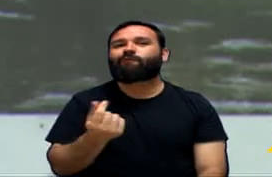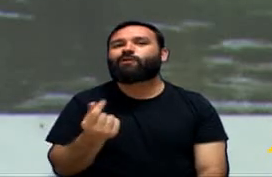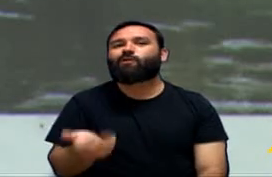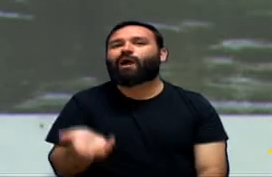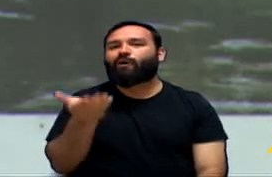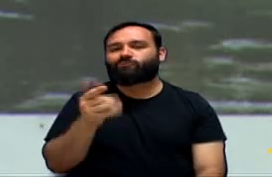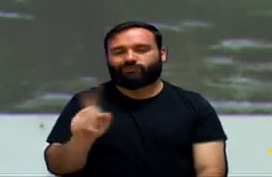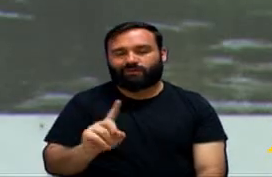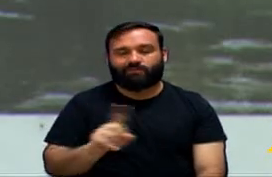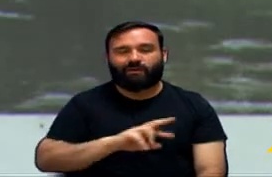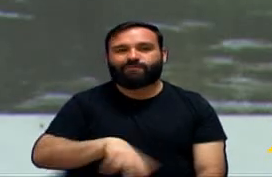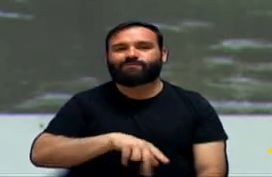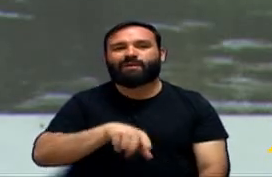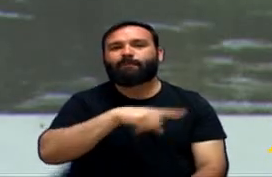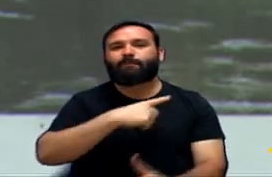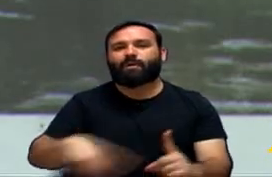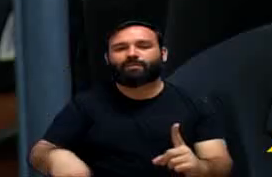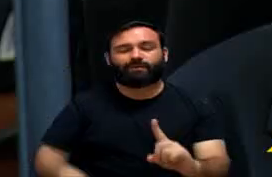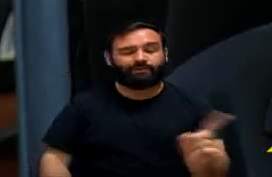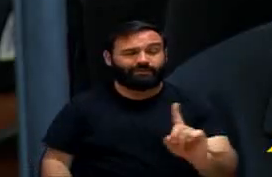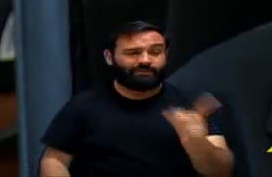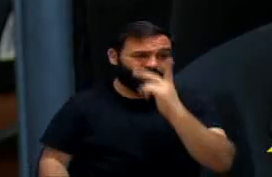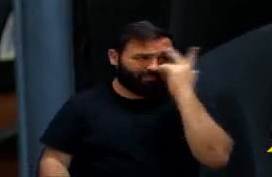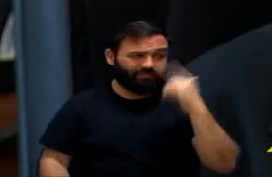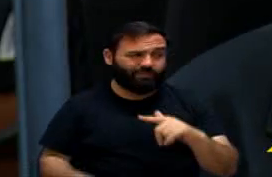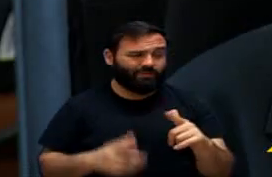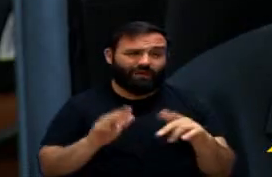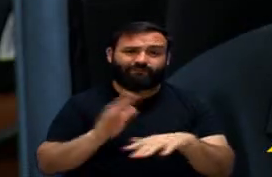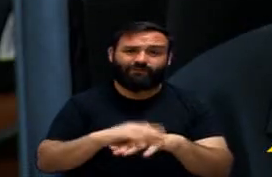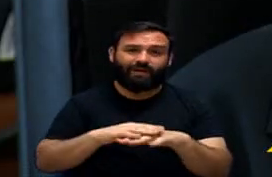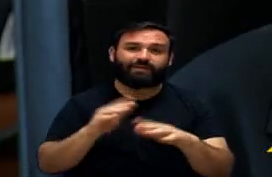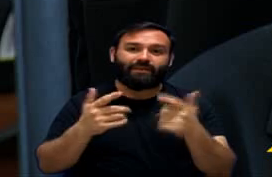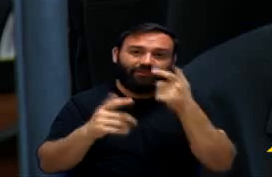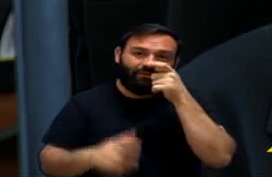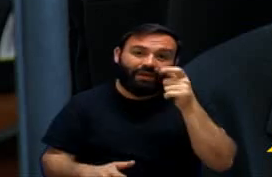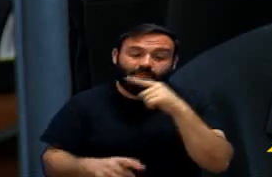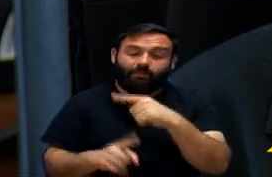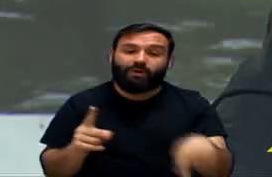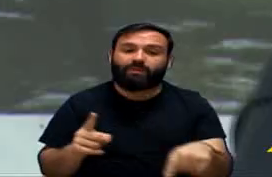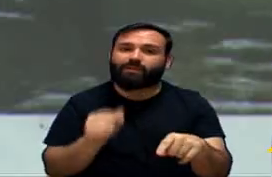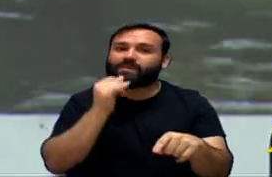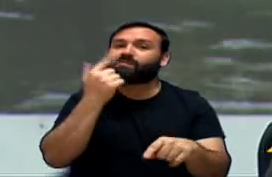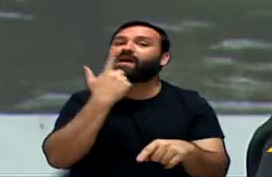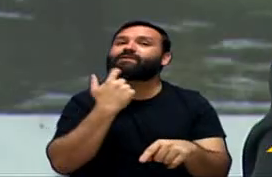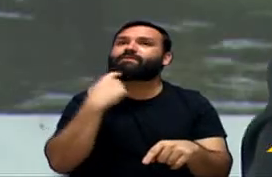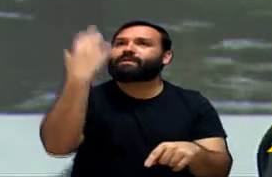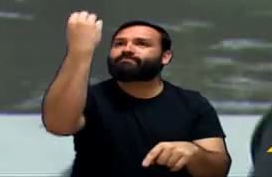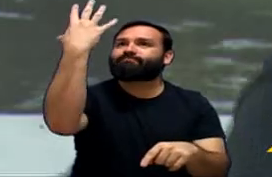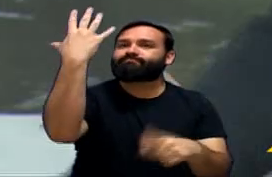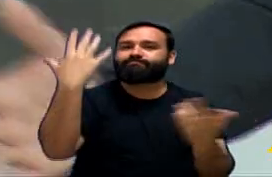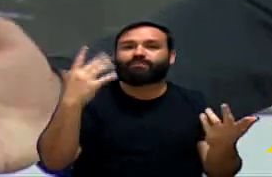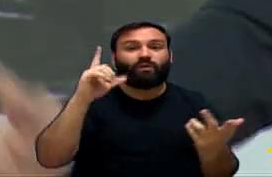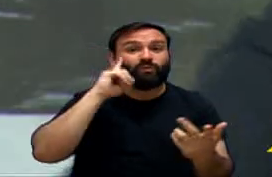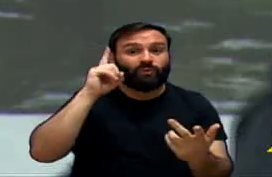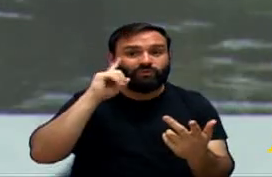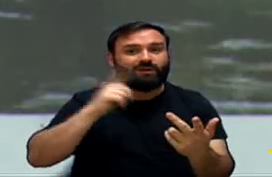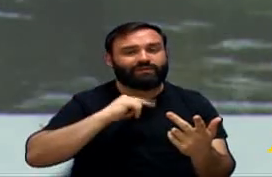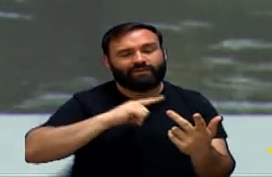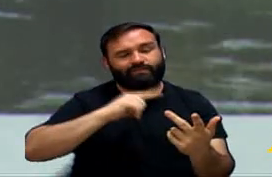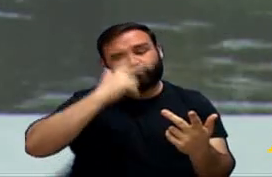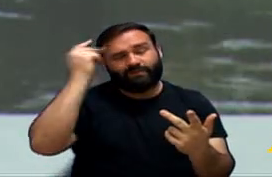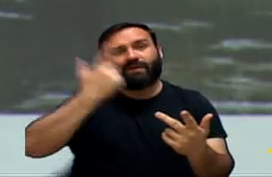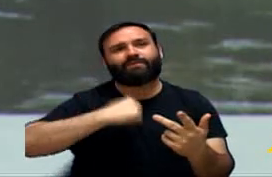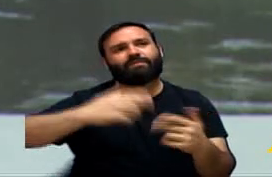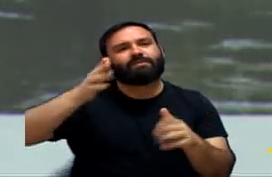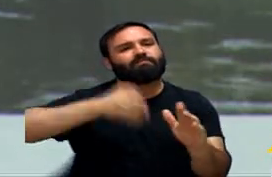da multa não é Proibir a instalação o cara instala é só você ver é proibido passar no farol vermelho ué todo dia eu vejo gente passando no